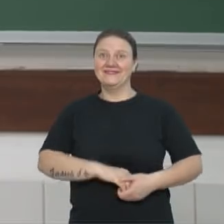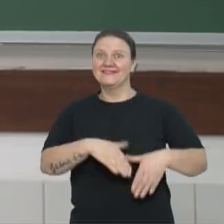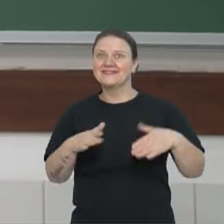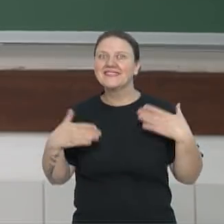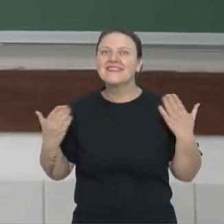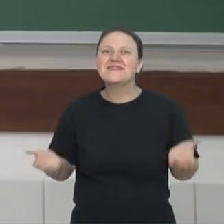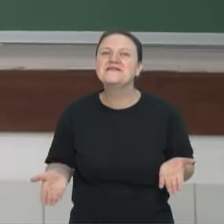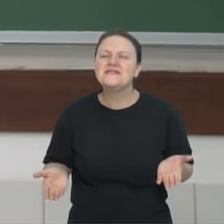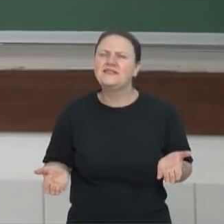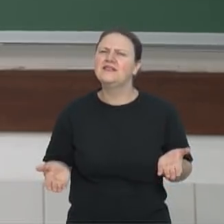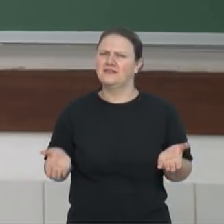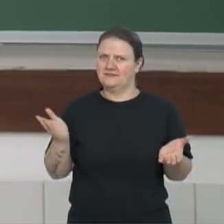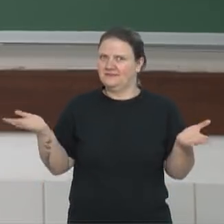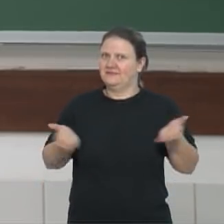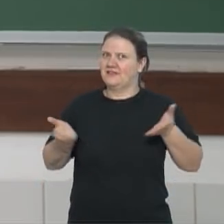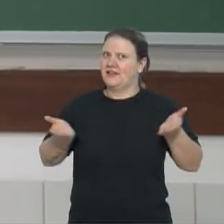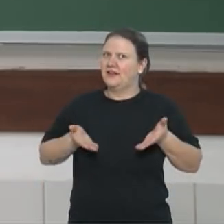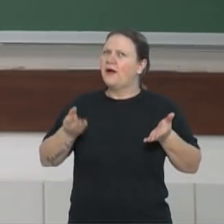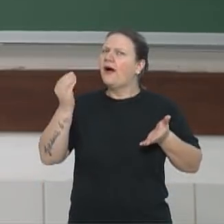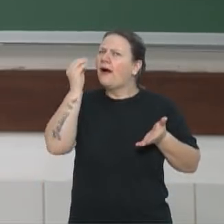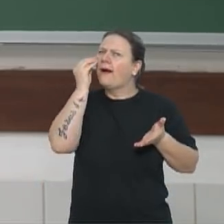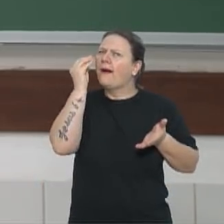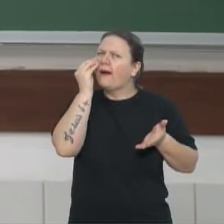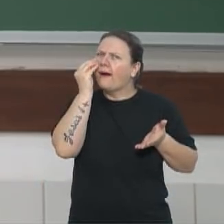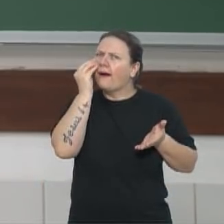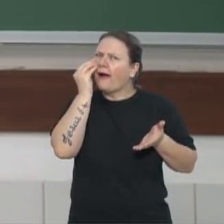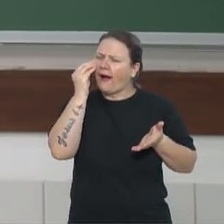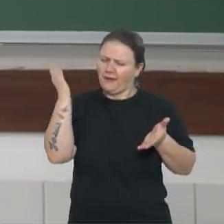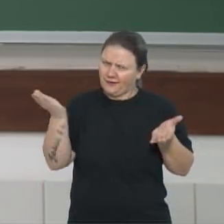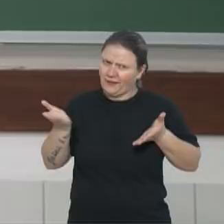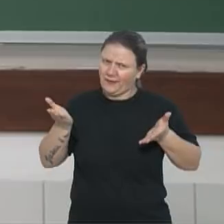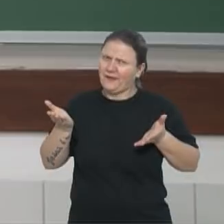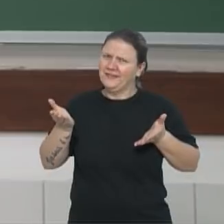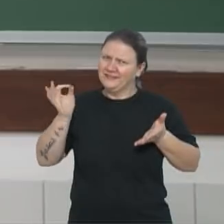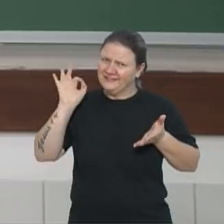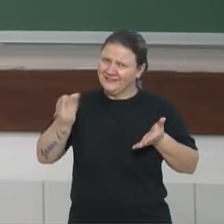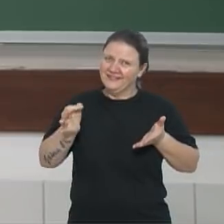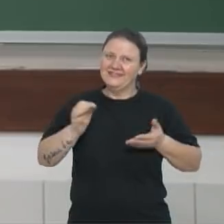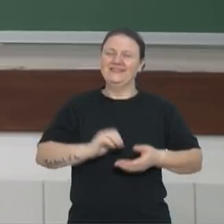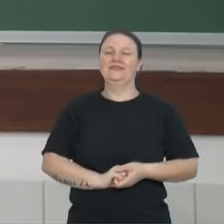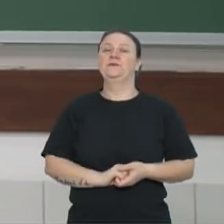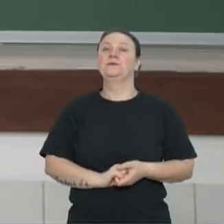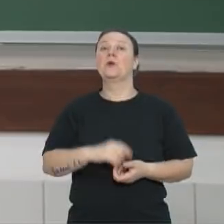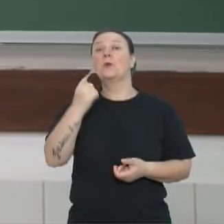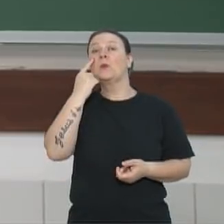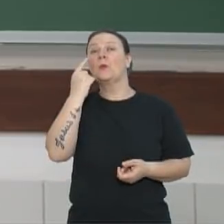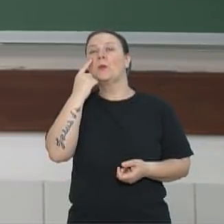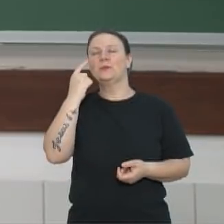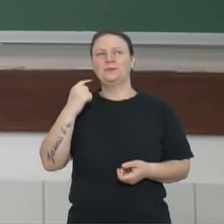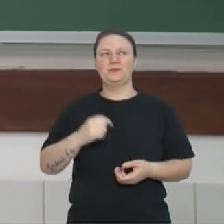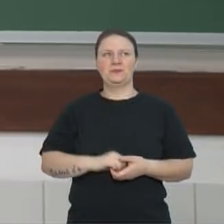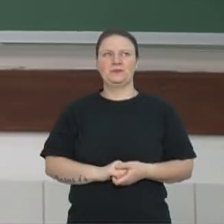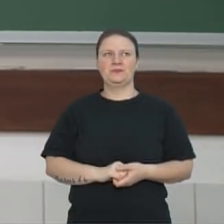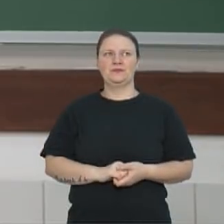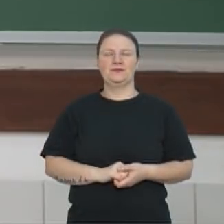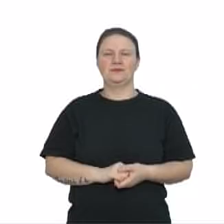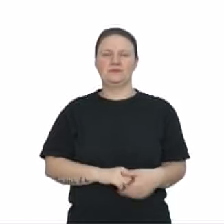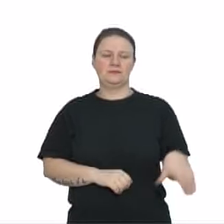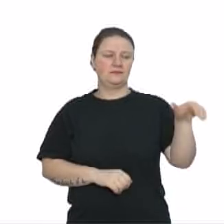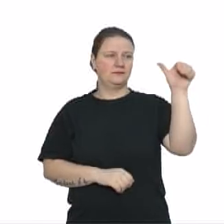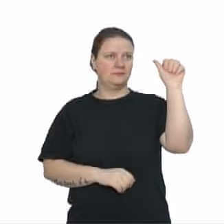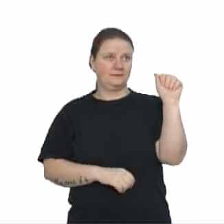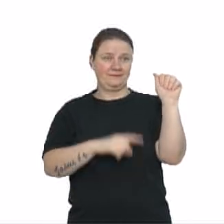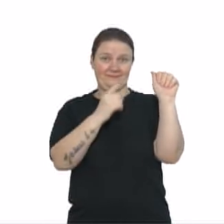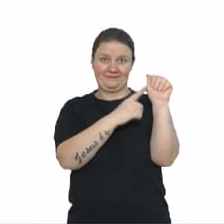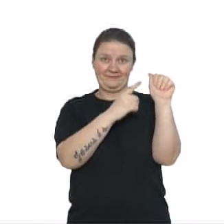E aí, gente? Agora é teste. Agora é para valer, beleza? Vamos ver quem acertou? Resposta correta